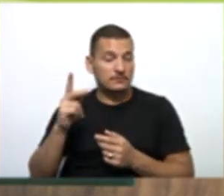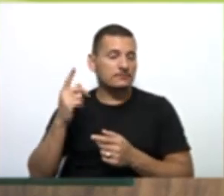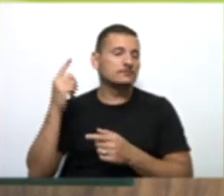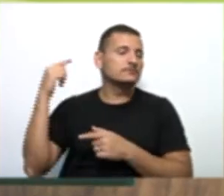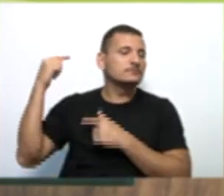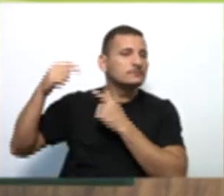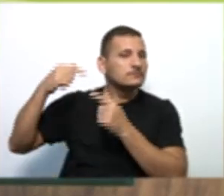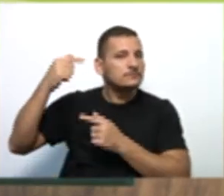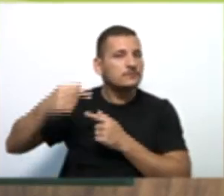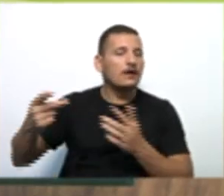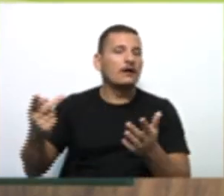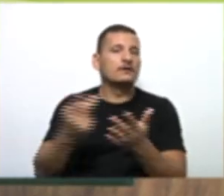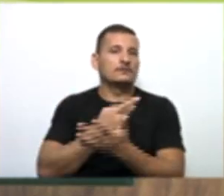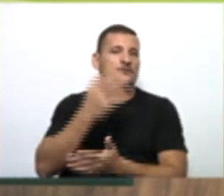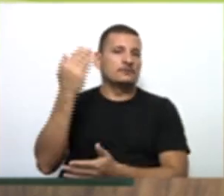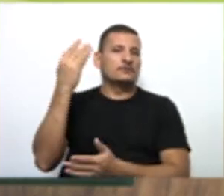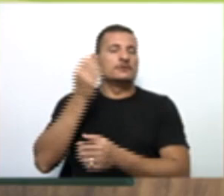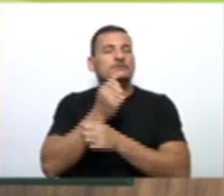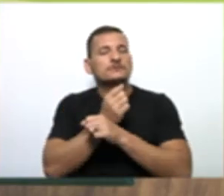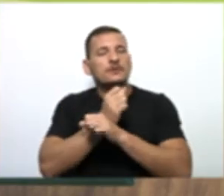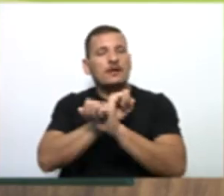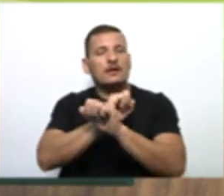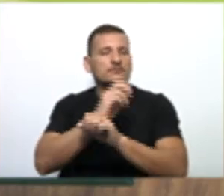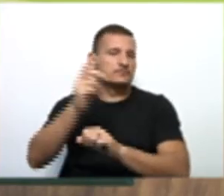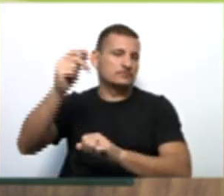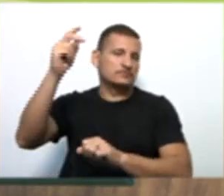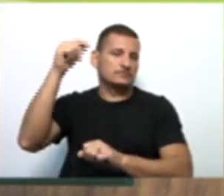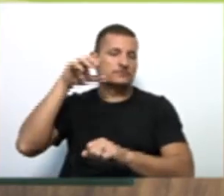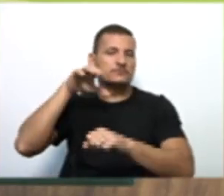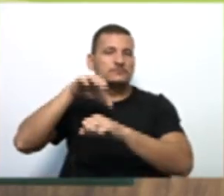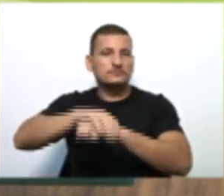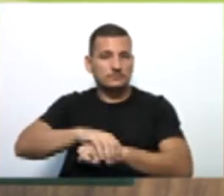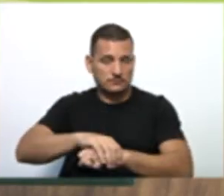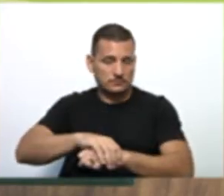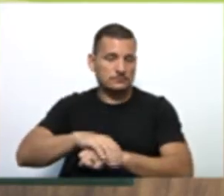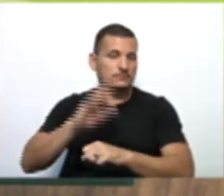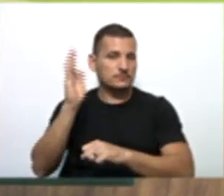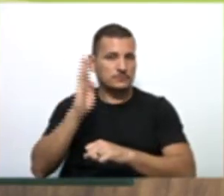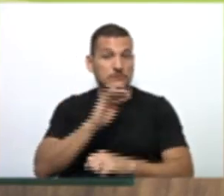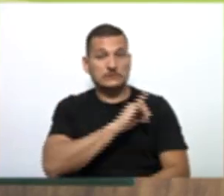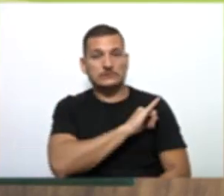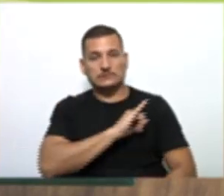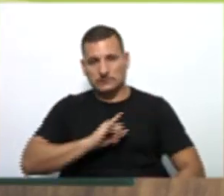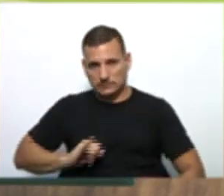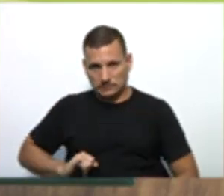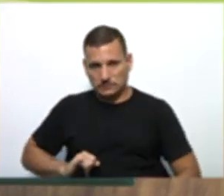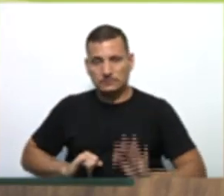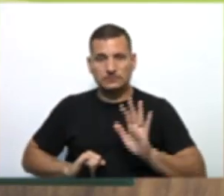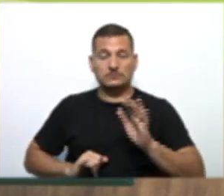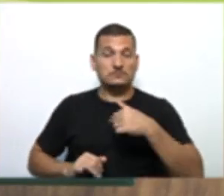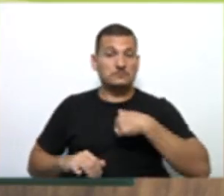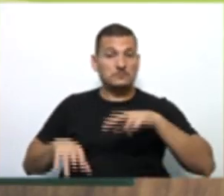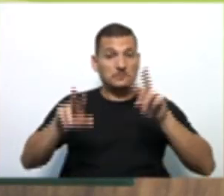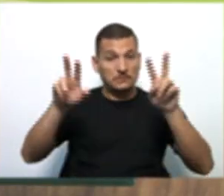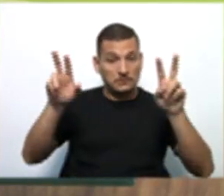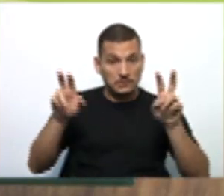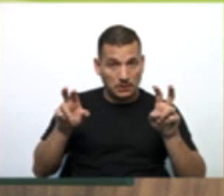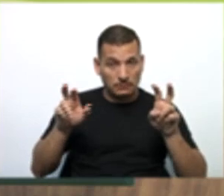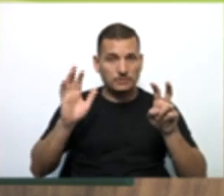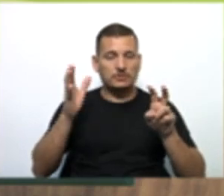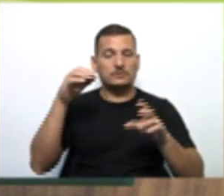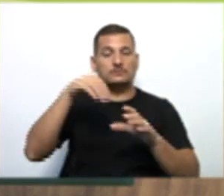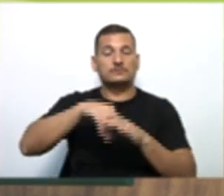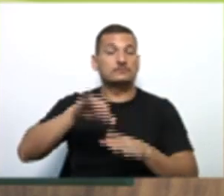pessoas que foram escravizadas durante o período colonial e imperial. Então, eu defini o meu tema já no curso de